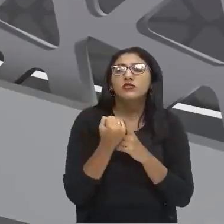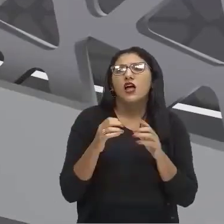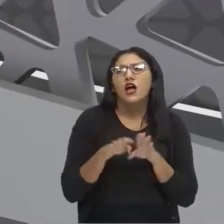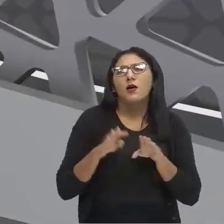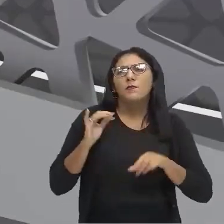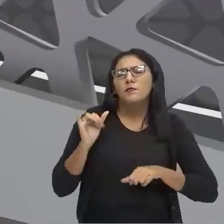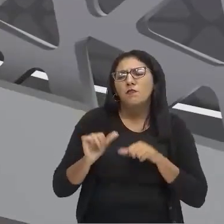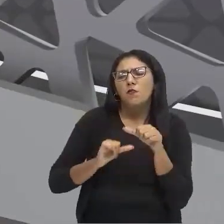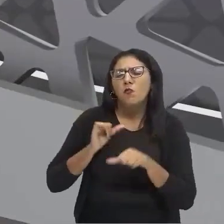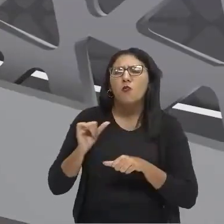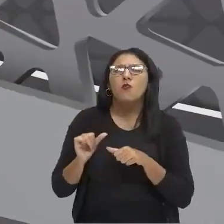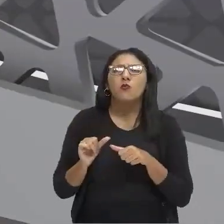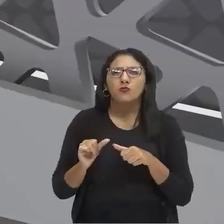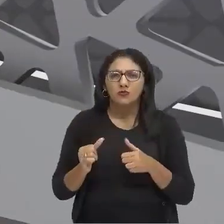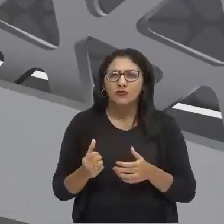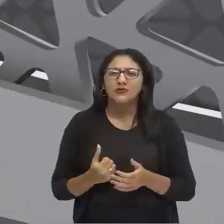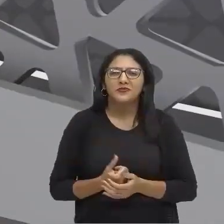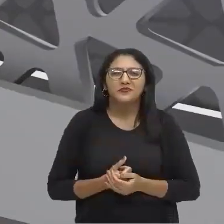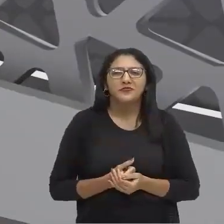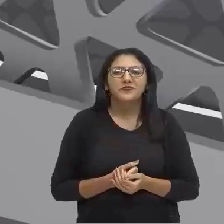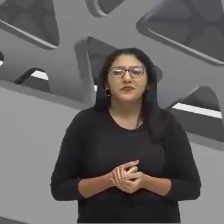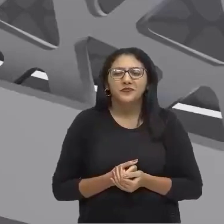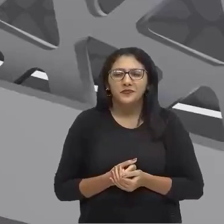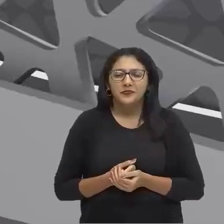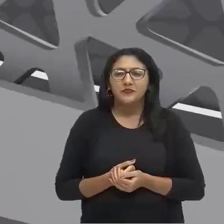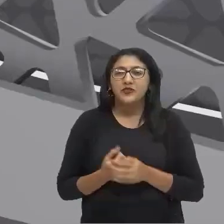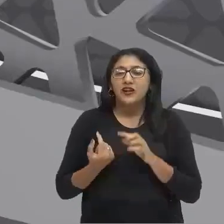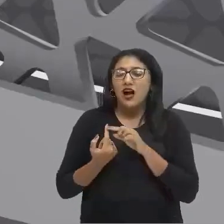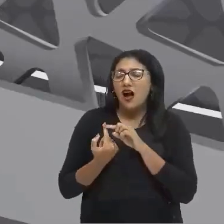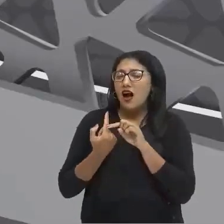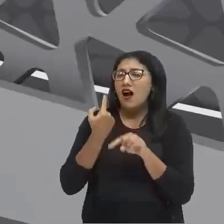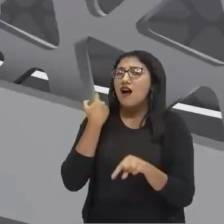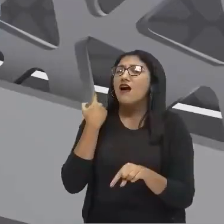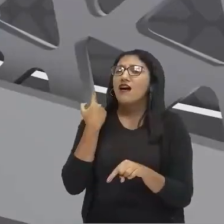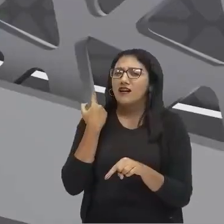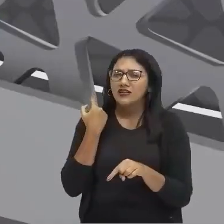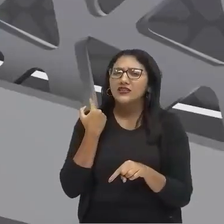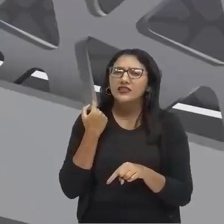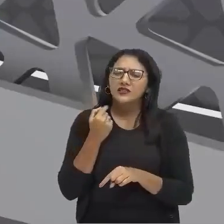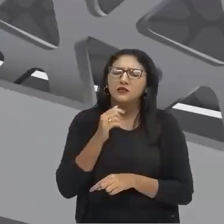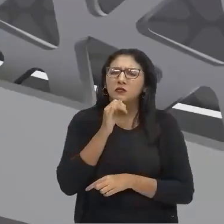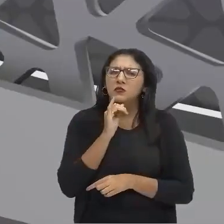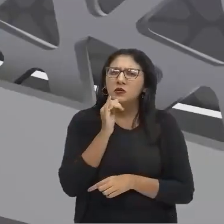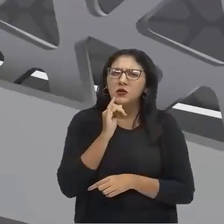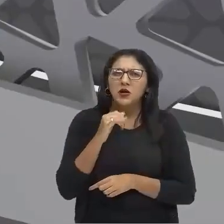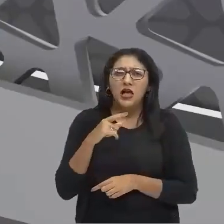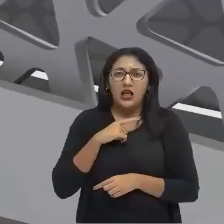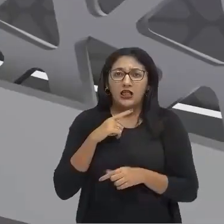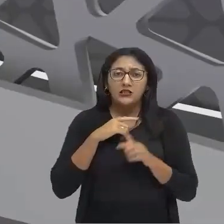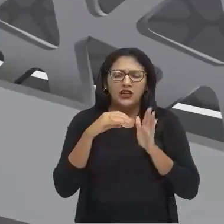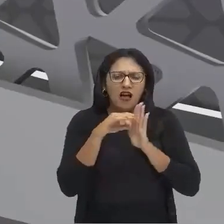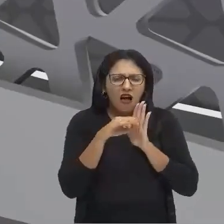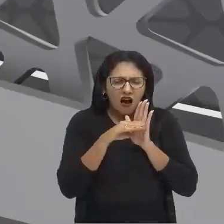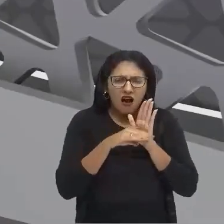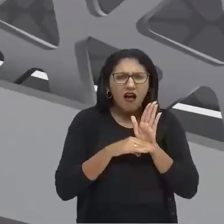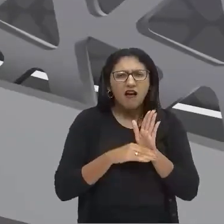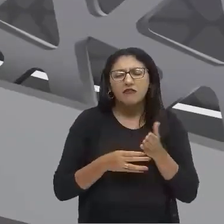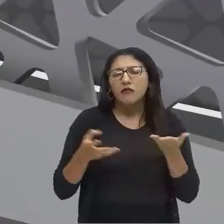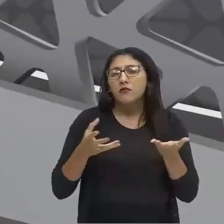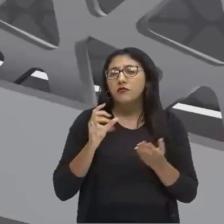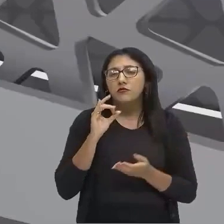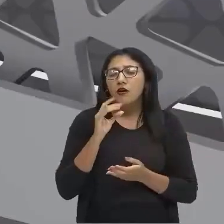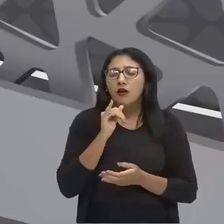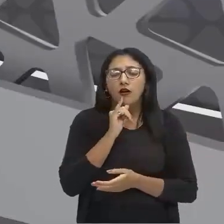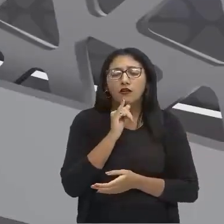numa velocidade, não é verdade? Algo que antigamente era, vamos dizer, uma regra, hoje já é uma